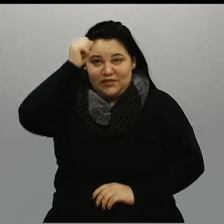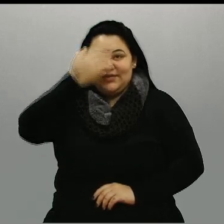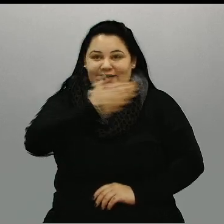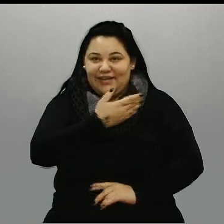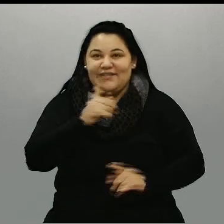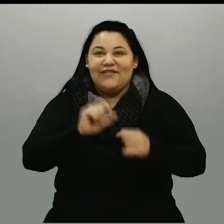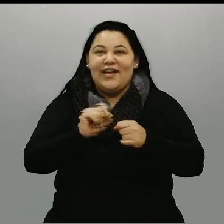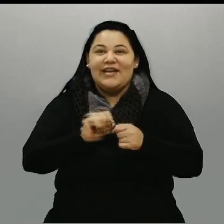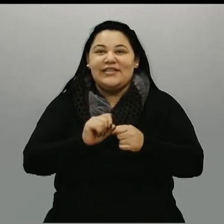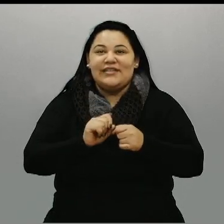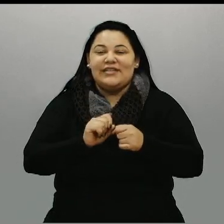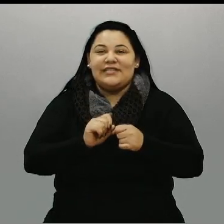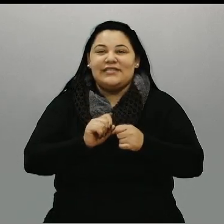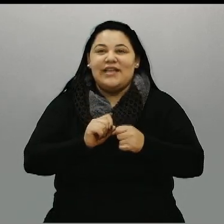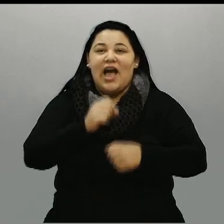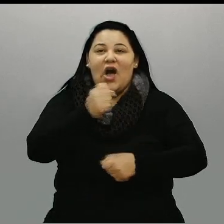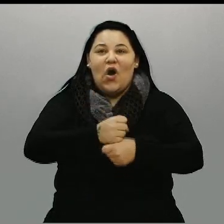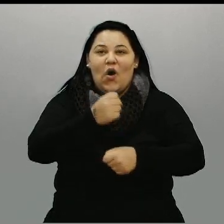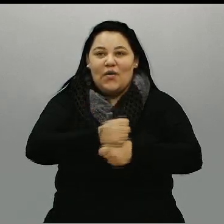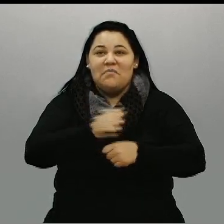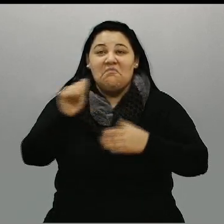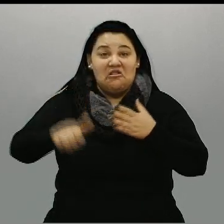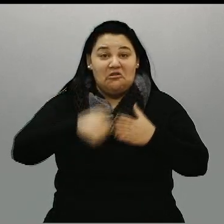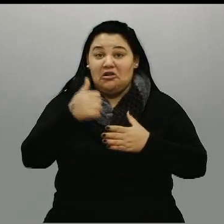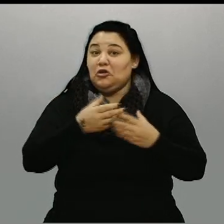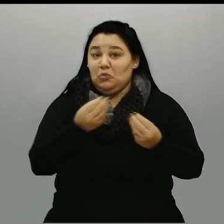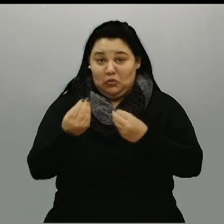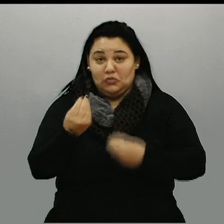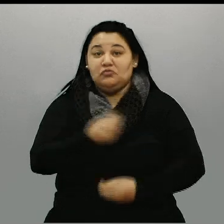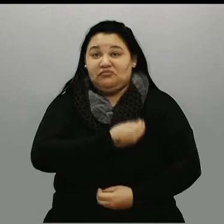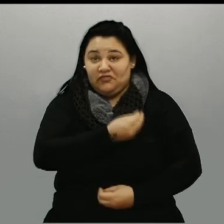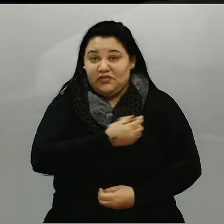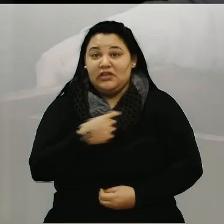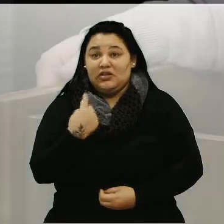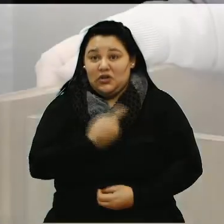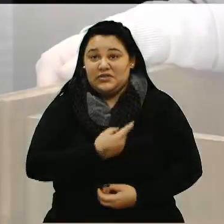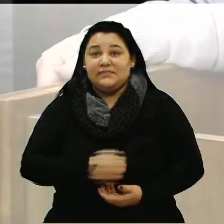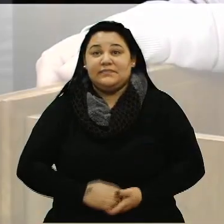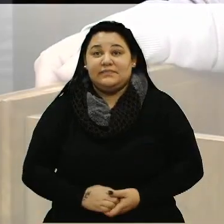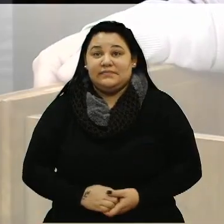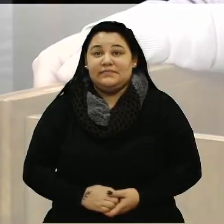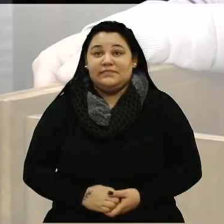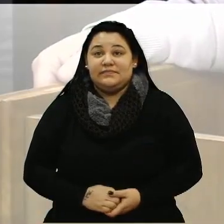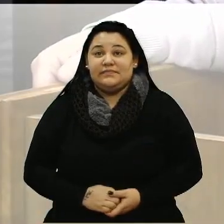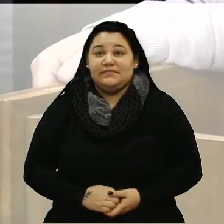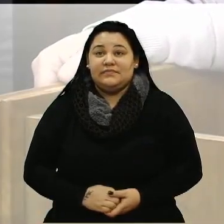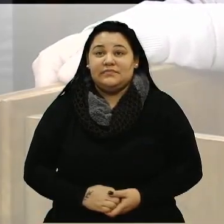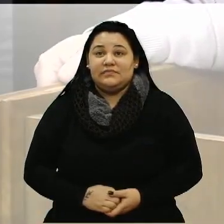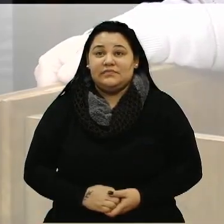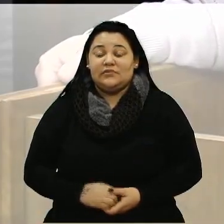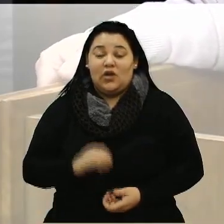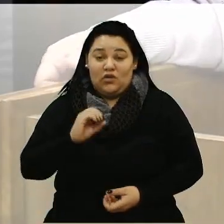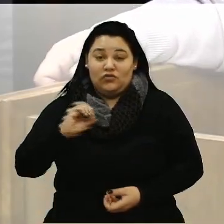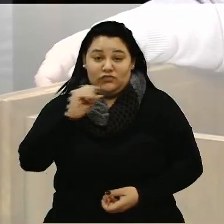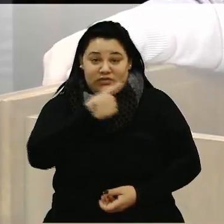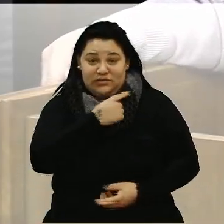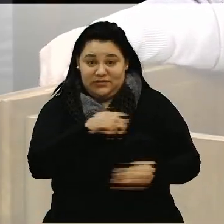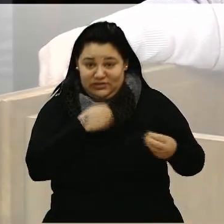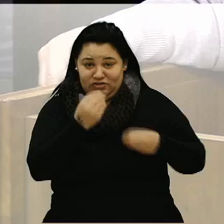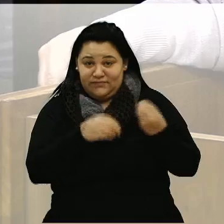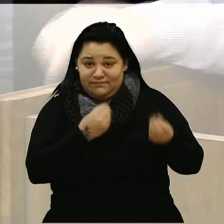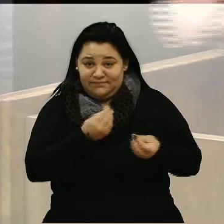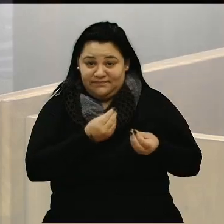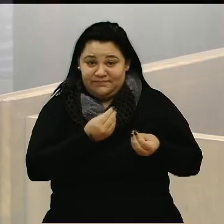essa obra de melhoria aí, né? Melhorando bastante a vida da gente, ó. Tá ótimo. Tá ótimo. Isso aí dá para sentir, né? O que